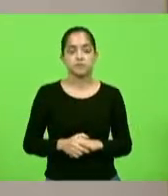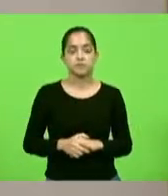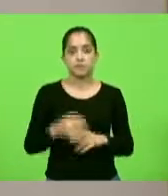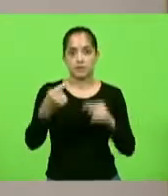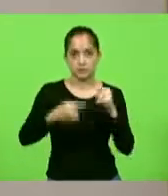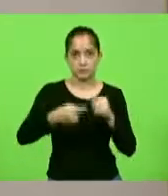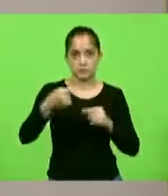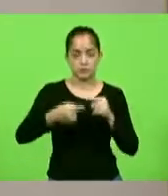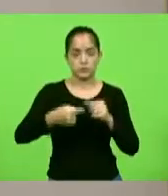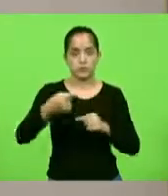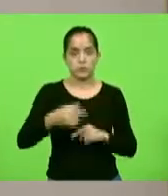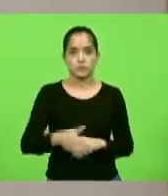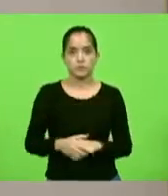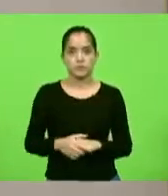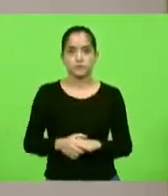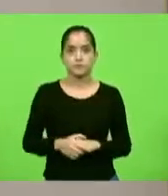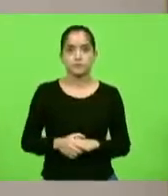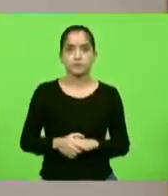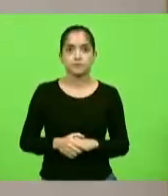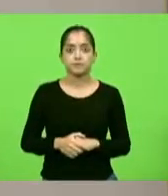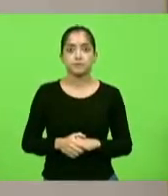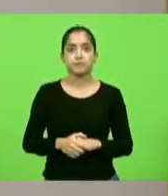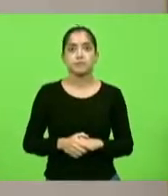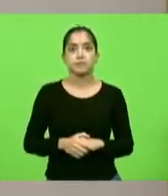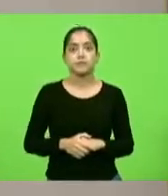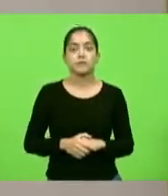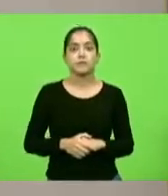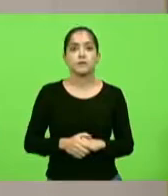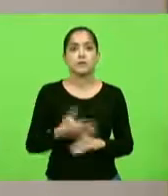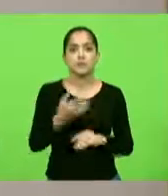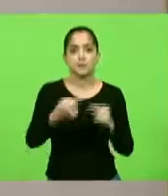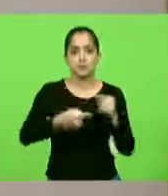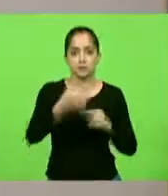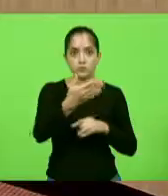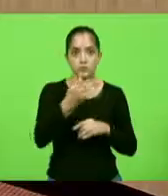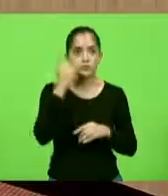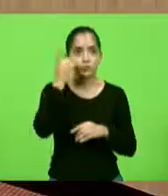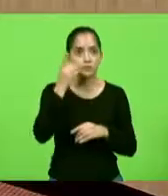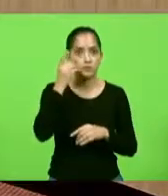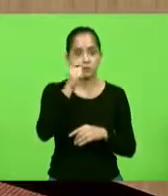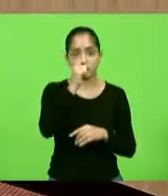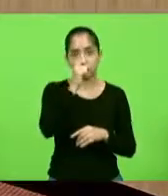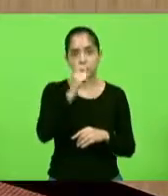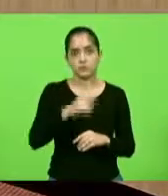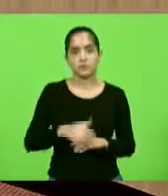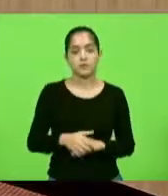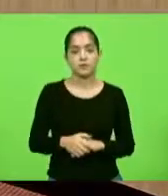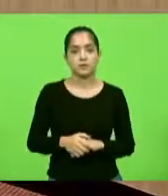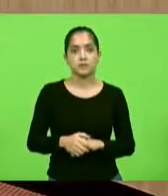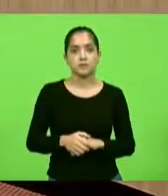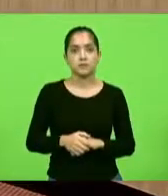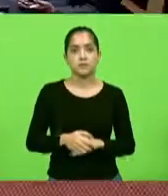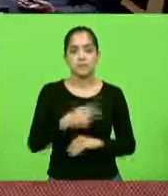discussão. Não havendo quem para discutir, deputado João Amin. Presidente,